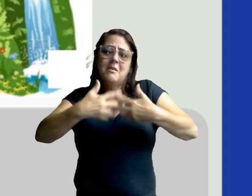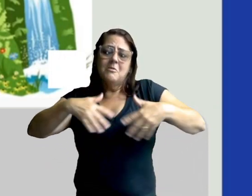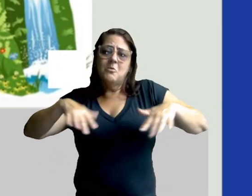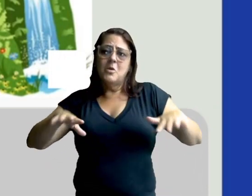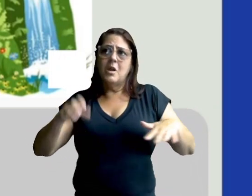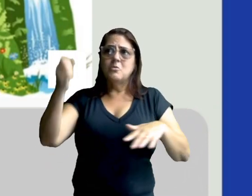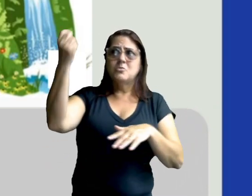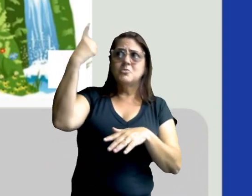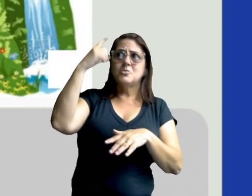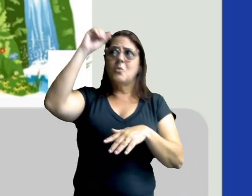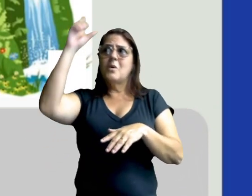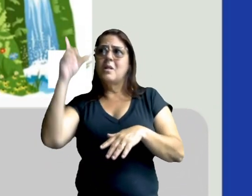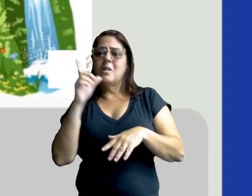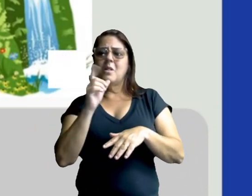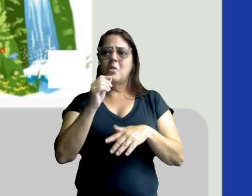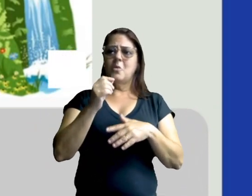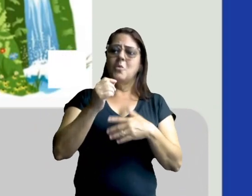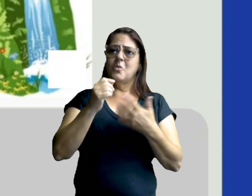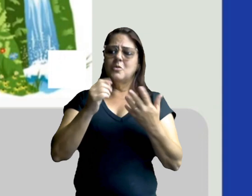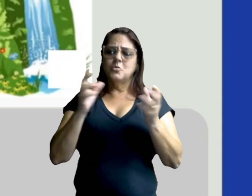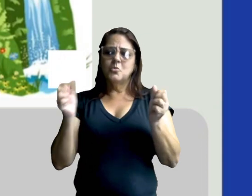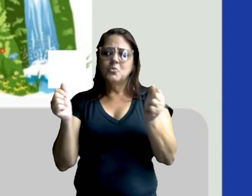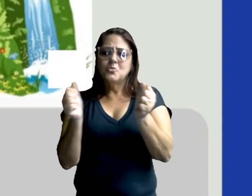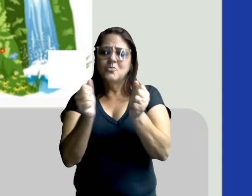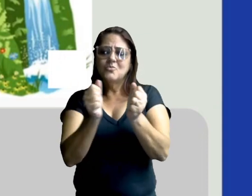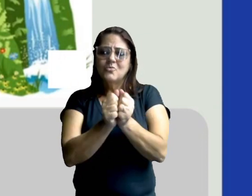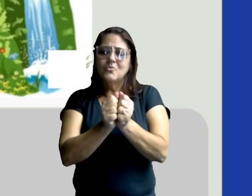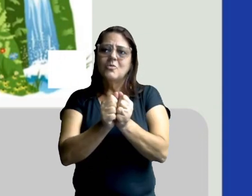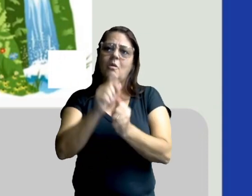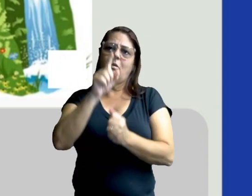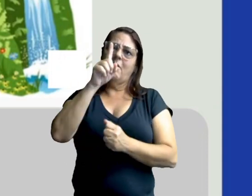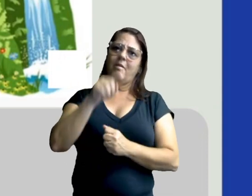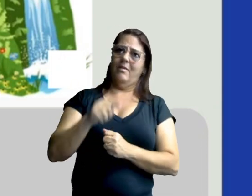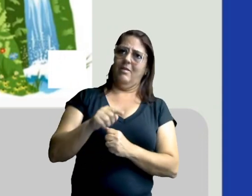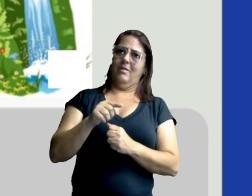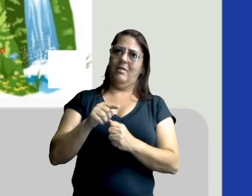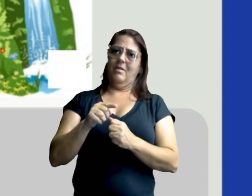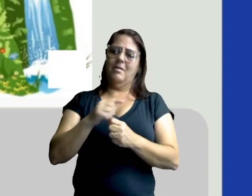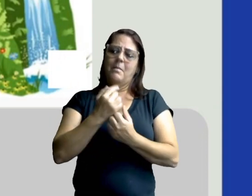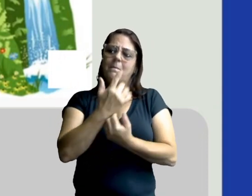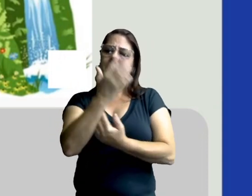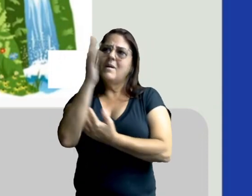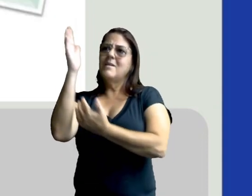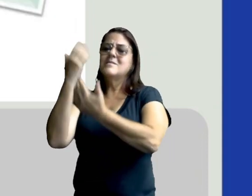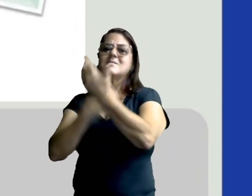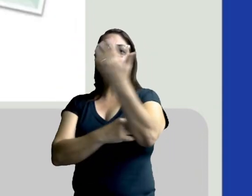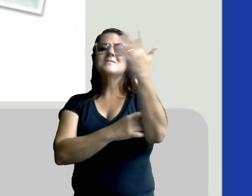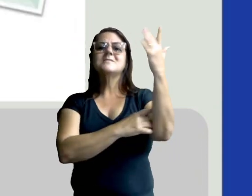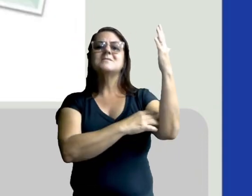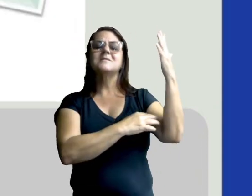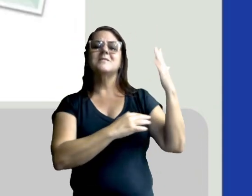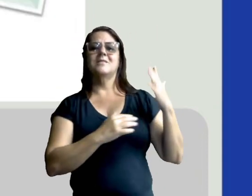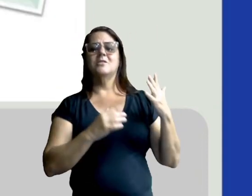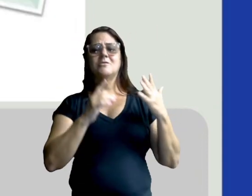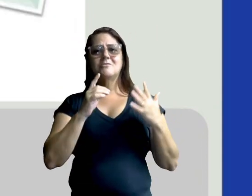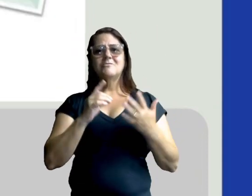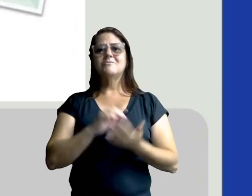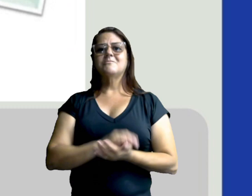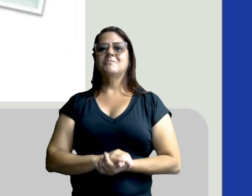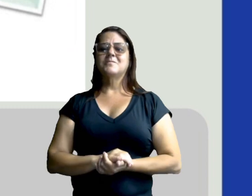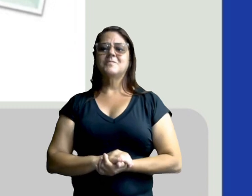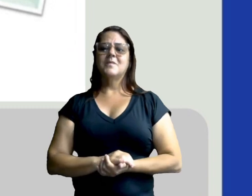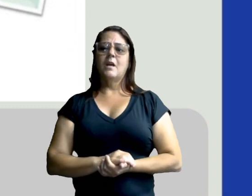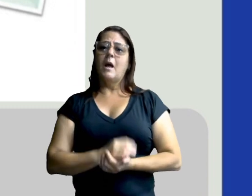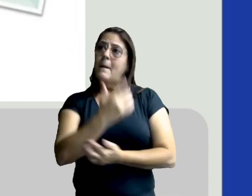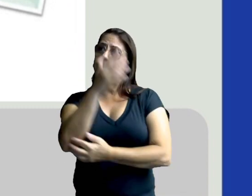naturais, o sol, a lua, tudo isso aí junto compõe uma paisagem, isso mesmo.